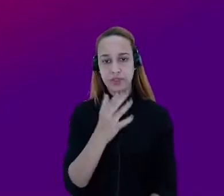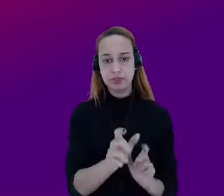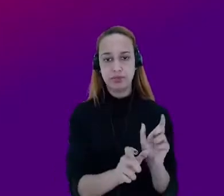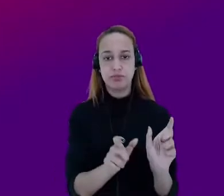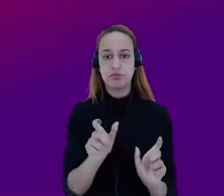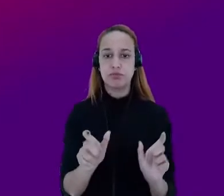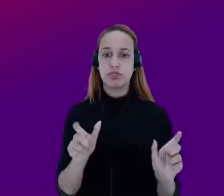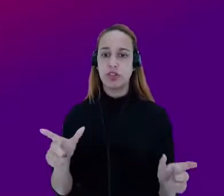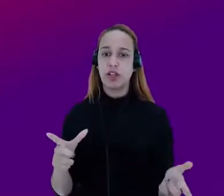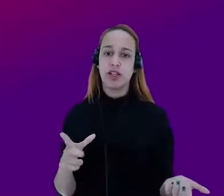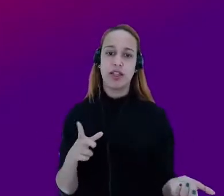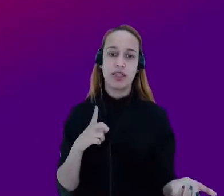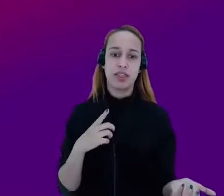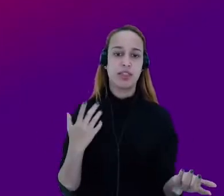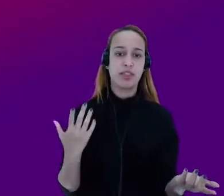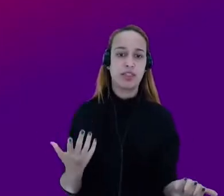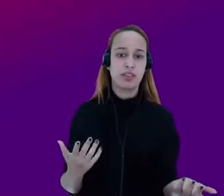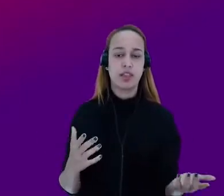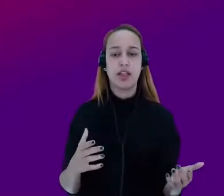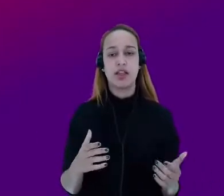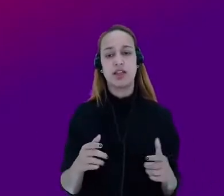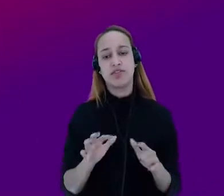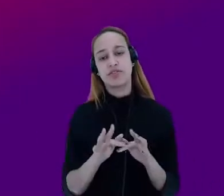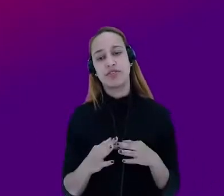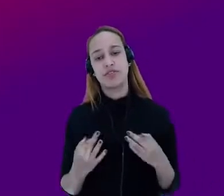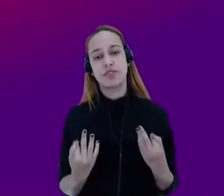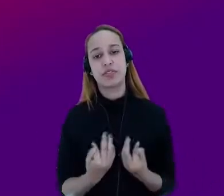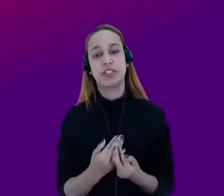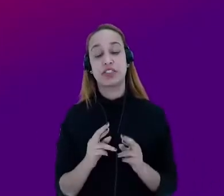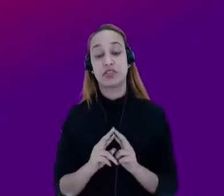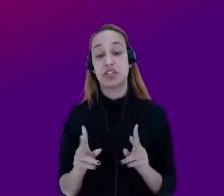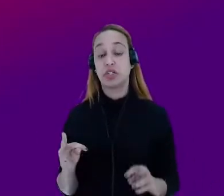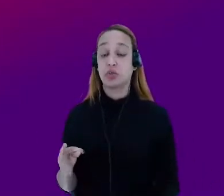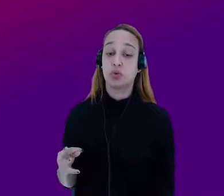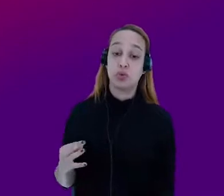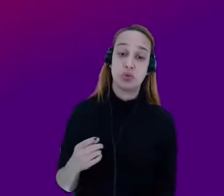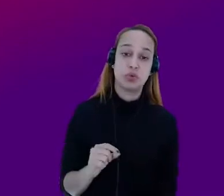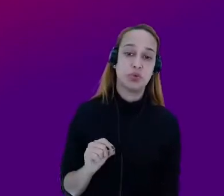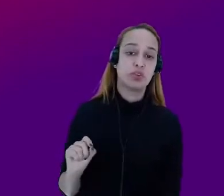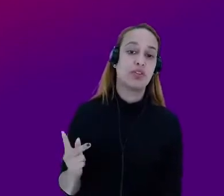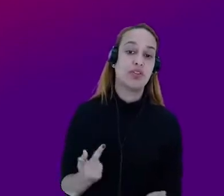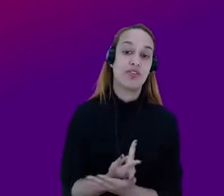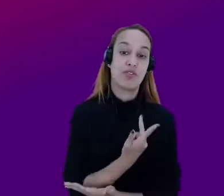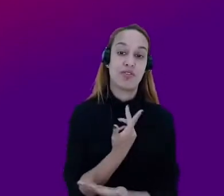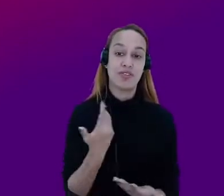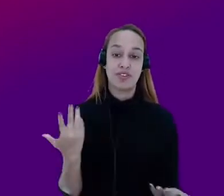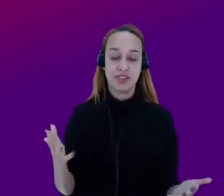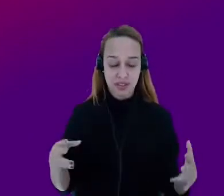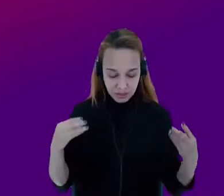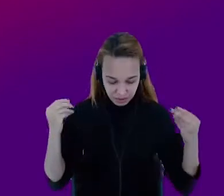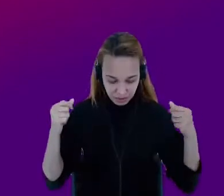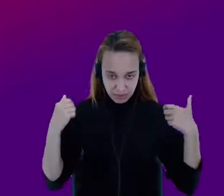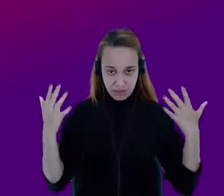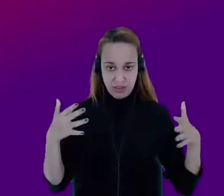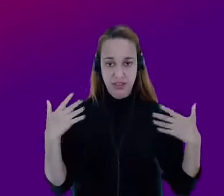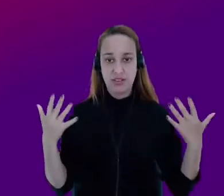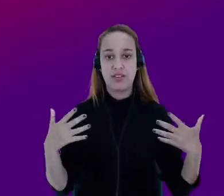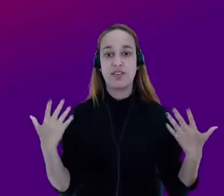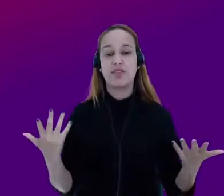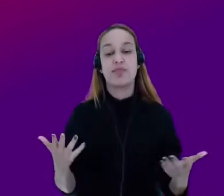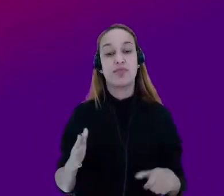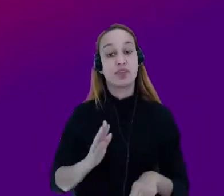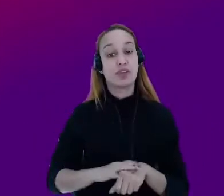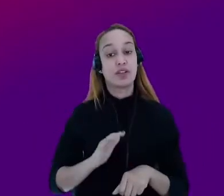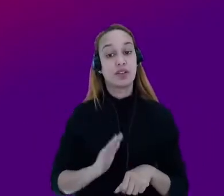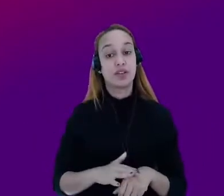de necessidades, você tem tamanhos de família, ou seja, tudo isso acontece quase na mesma